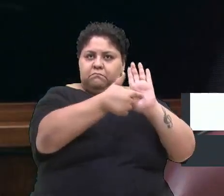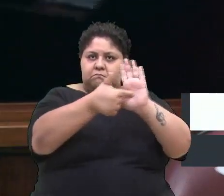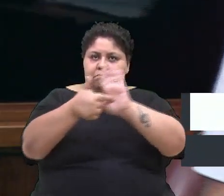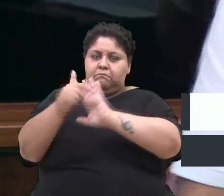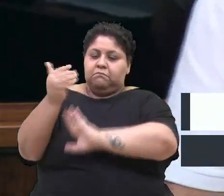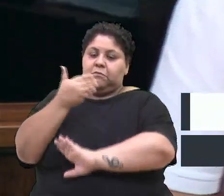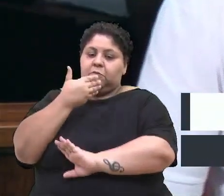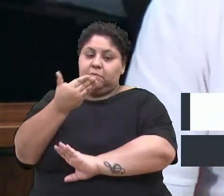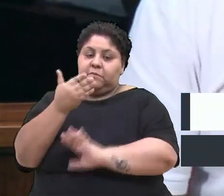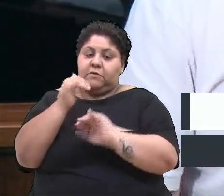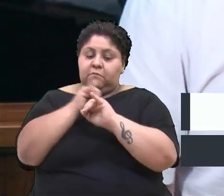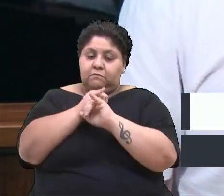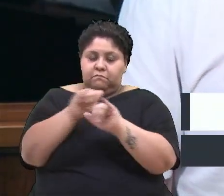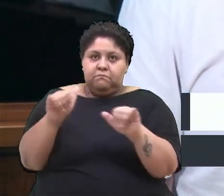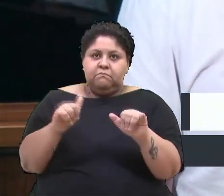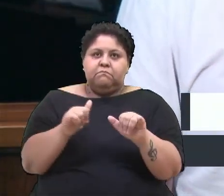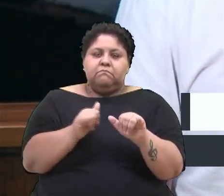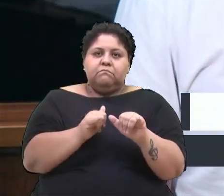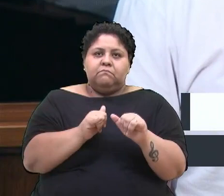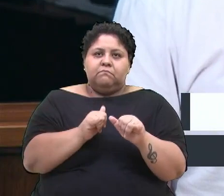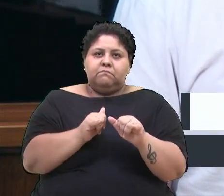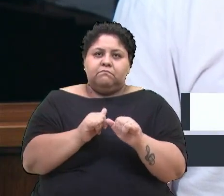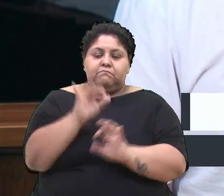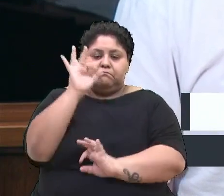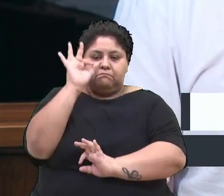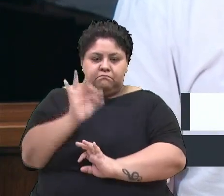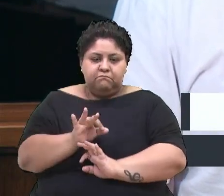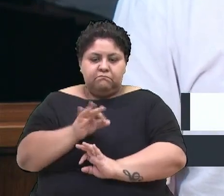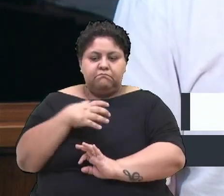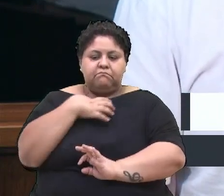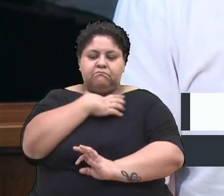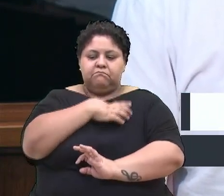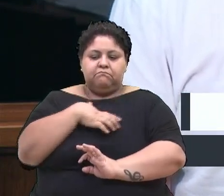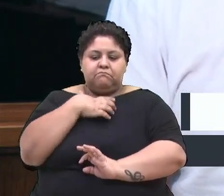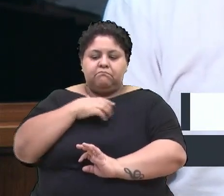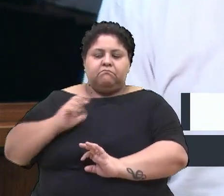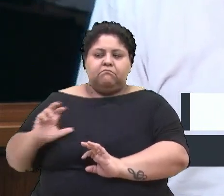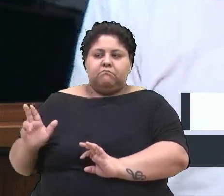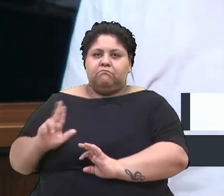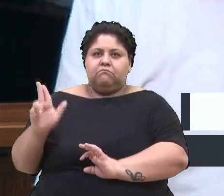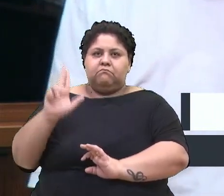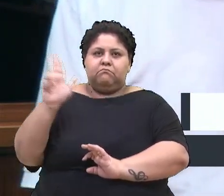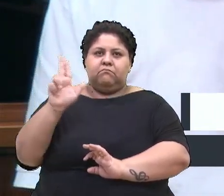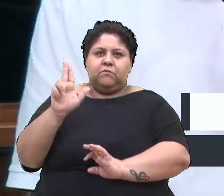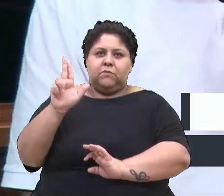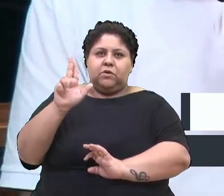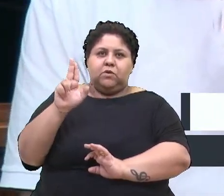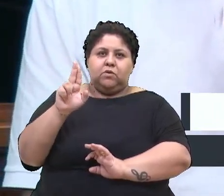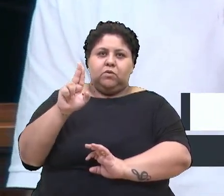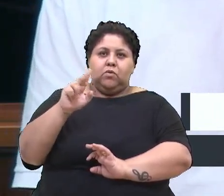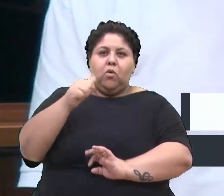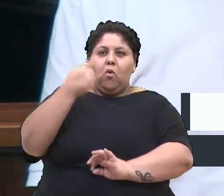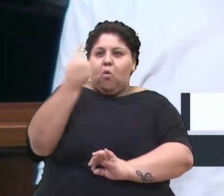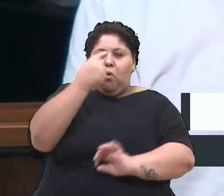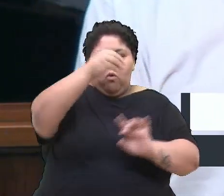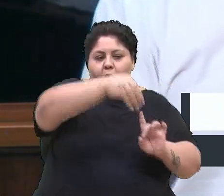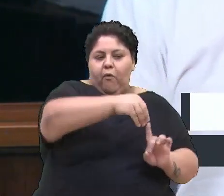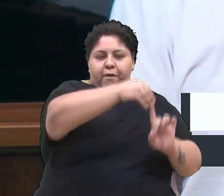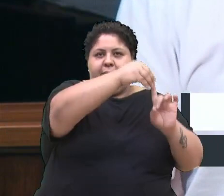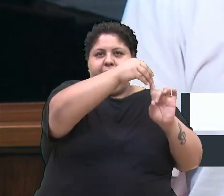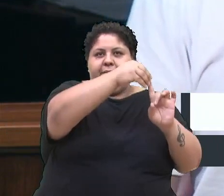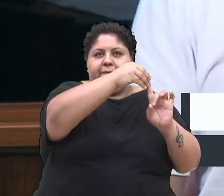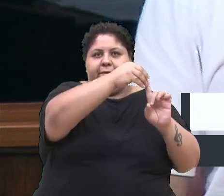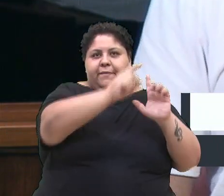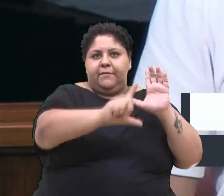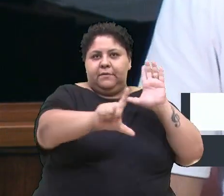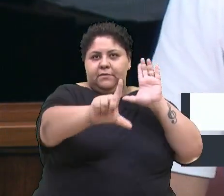de informação exatamente no sentido de valorizar um dos princípios da